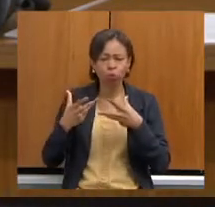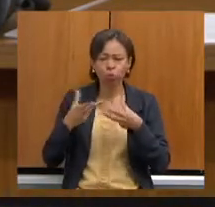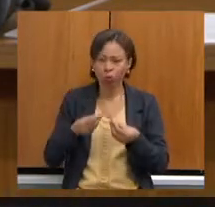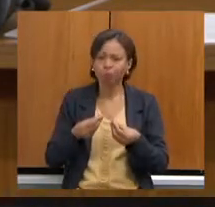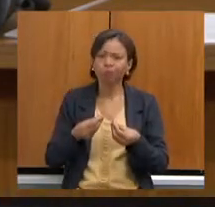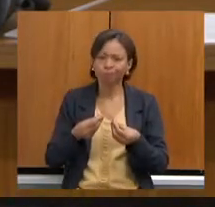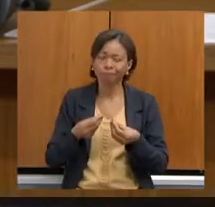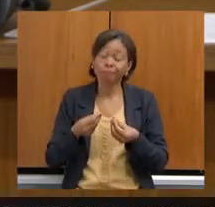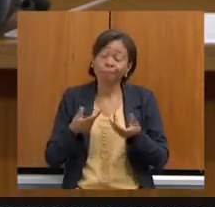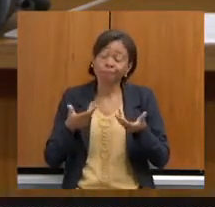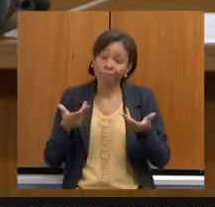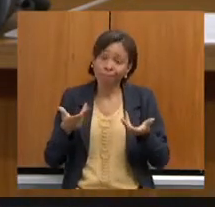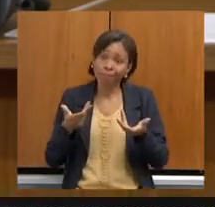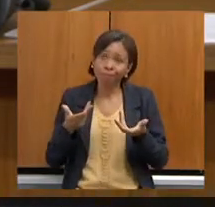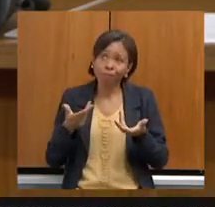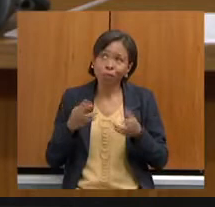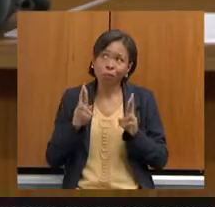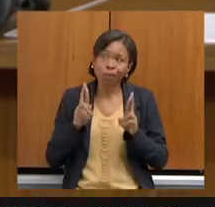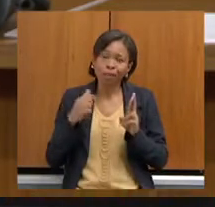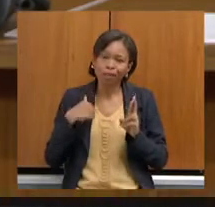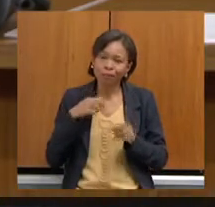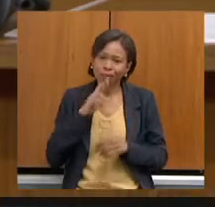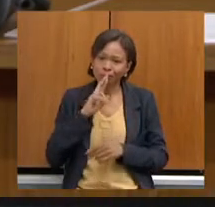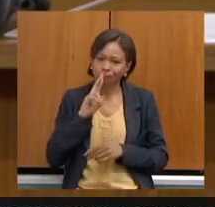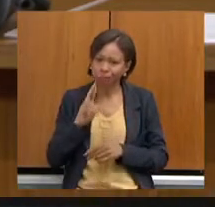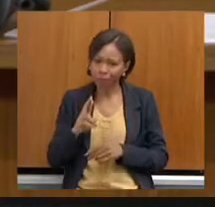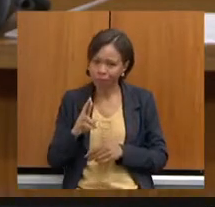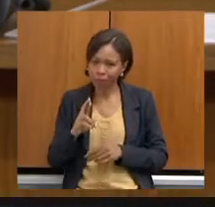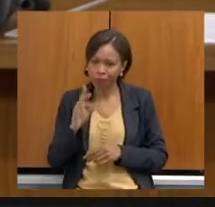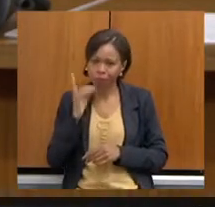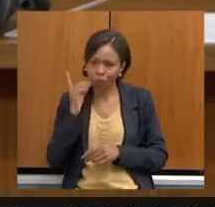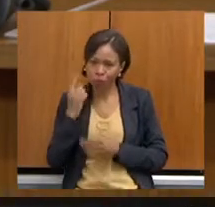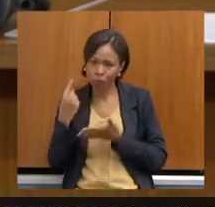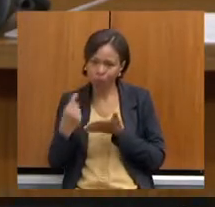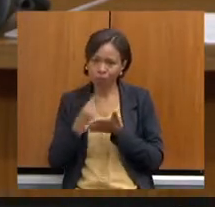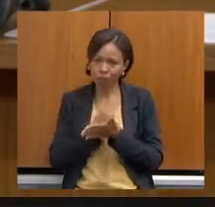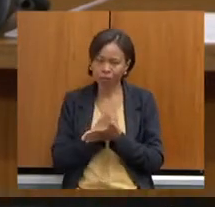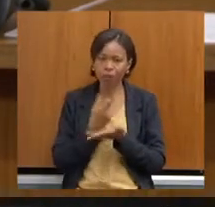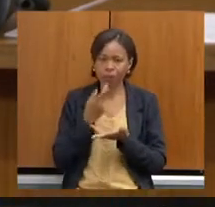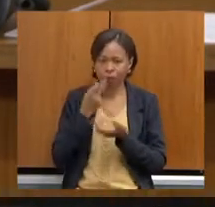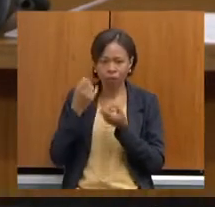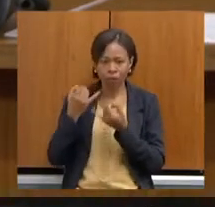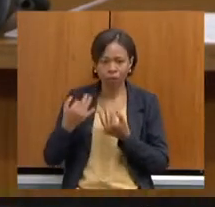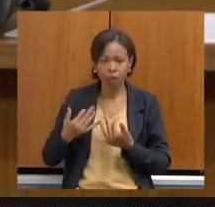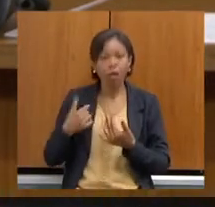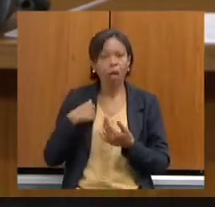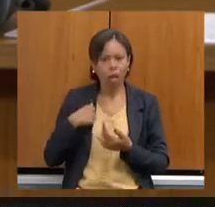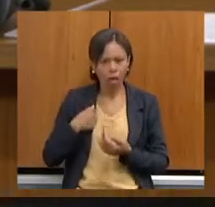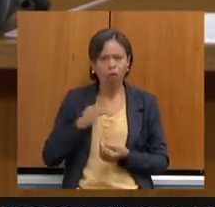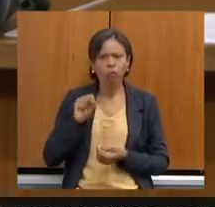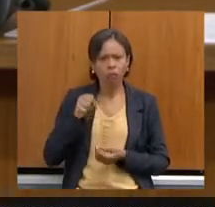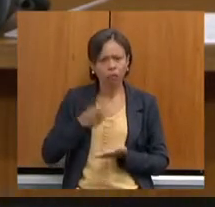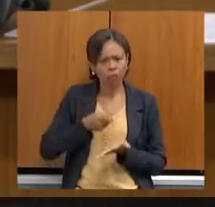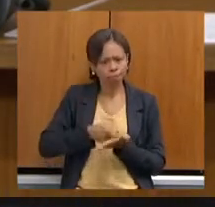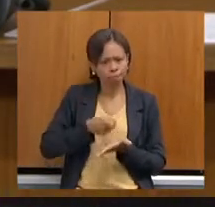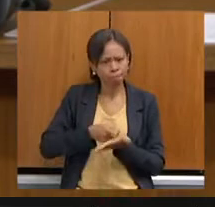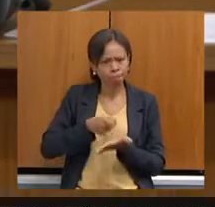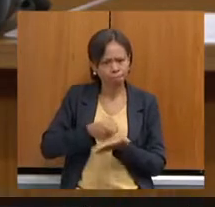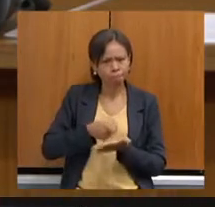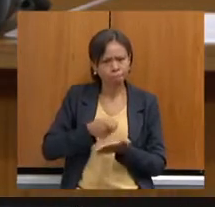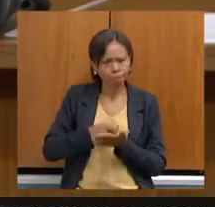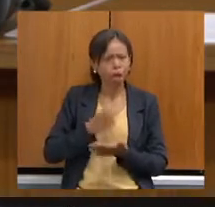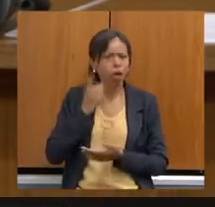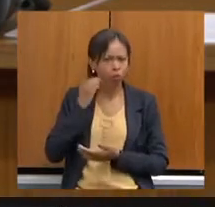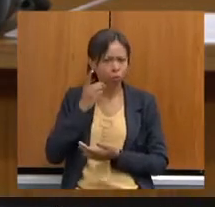Deputado Espero que tenha respondido aí e vou com firmeza cobrado nosso secretário